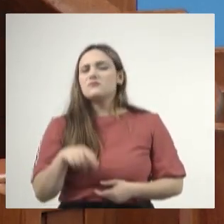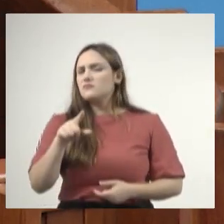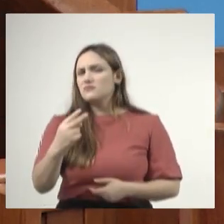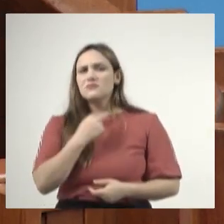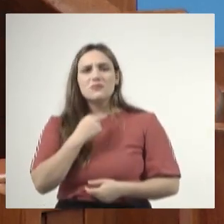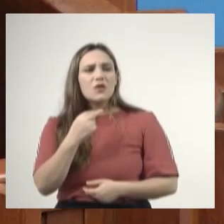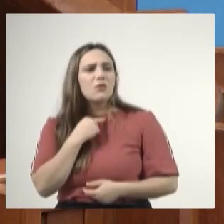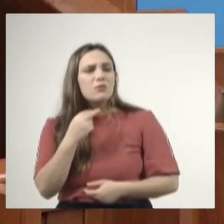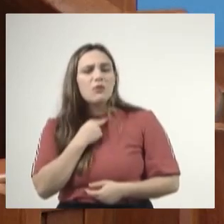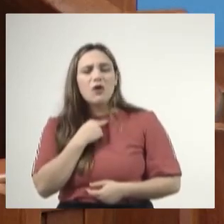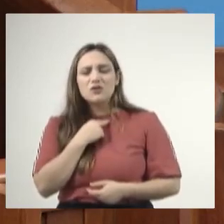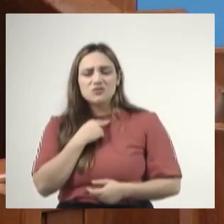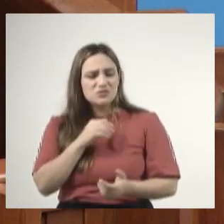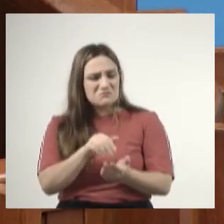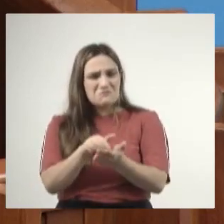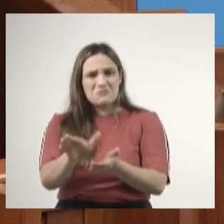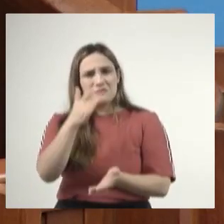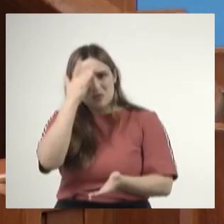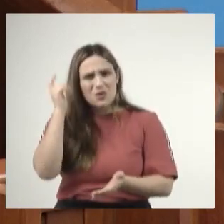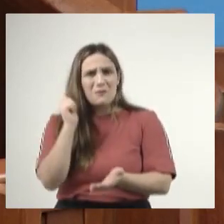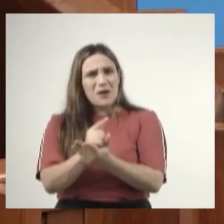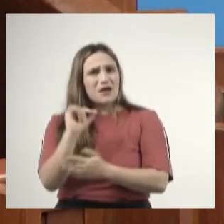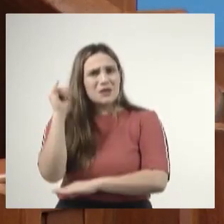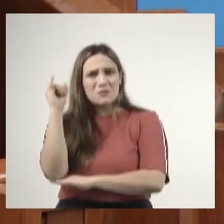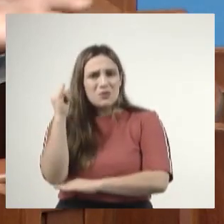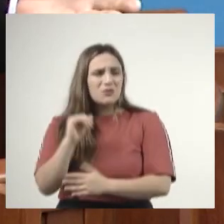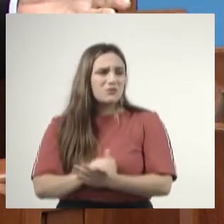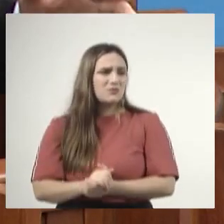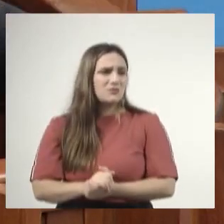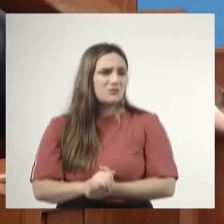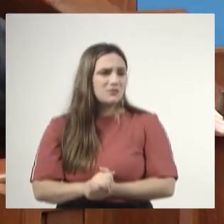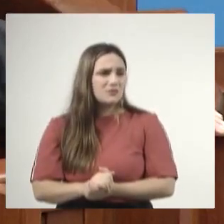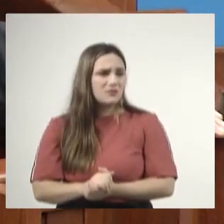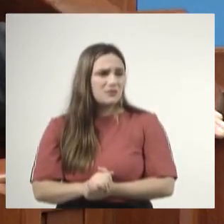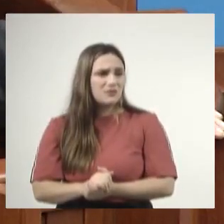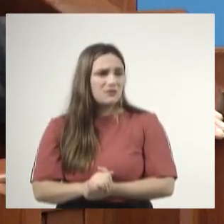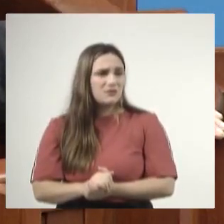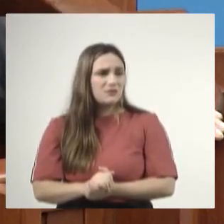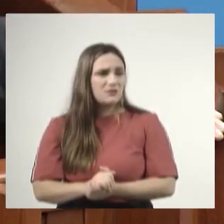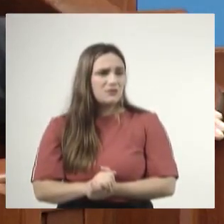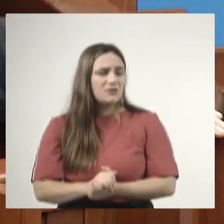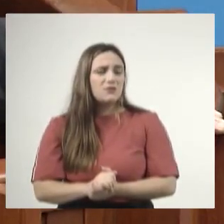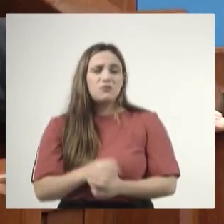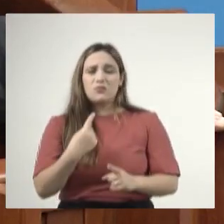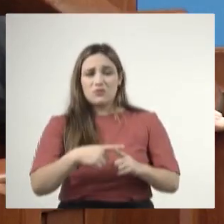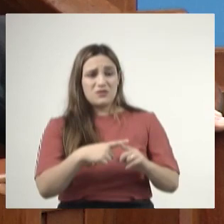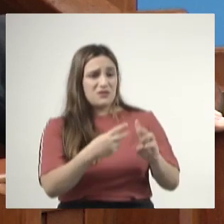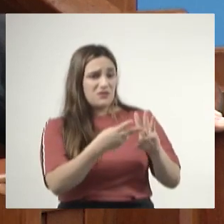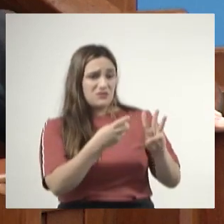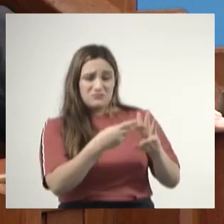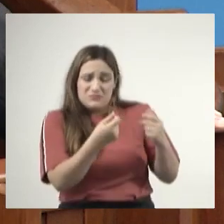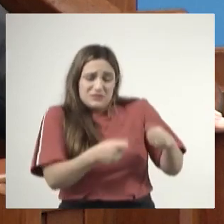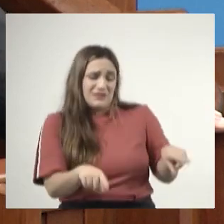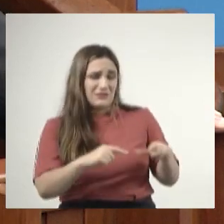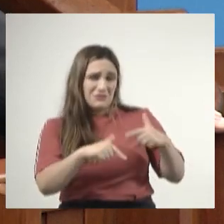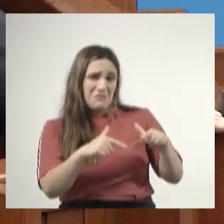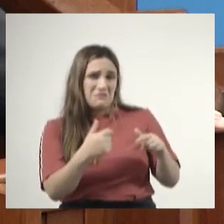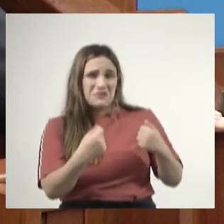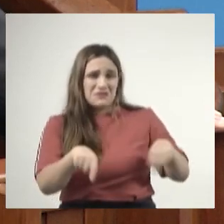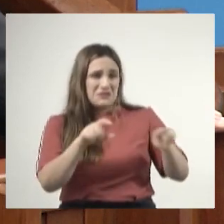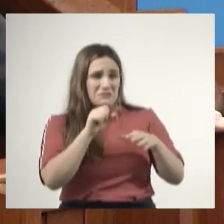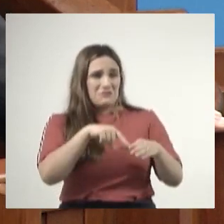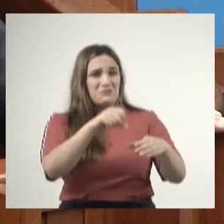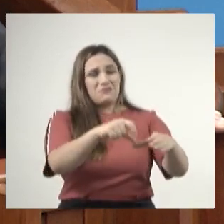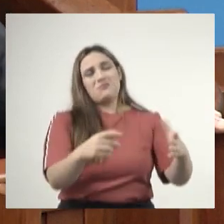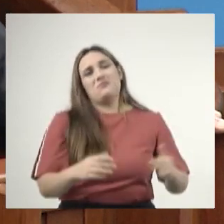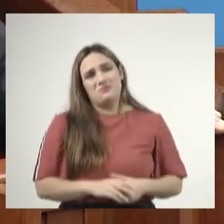está trabalhando, produzindo, e pagando imposto para sustentar os índios, que eles não têm obrigação de trabalhar e nem de produzir, mas vai lá ver